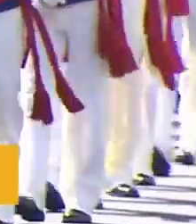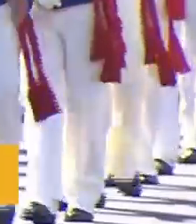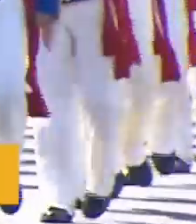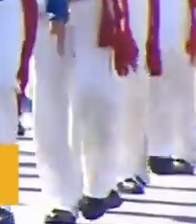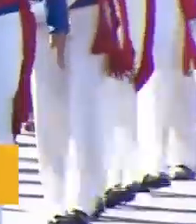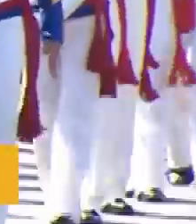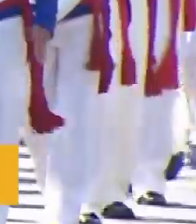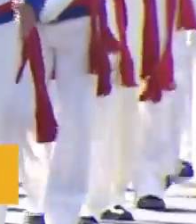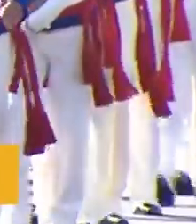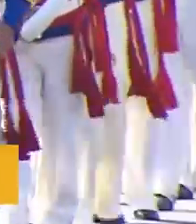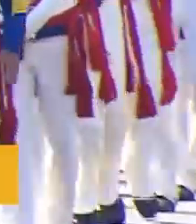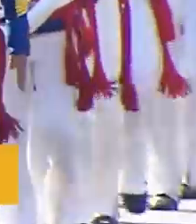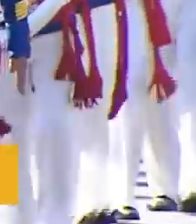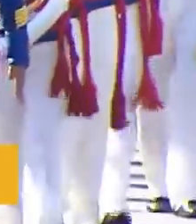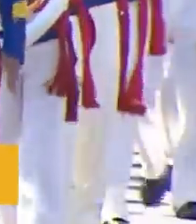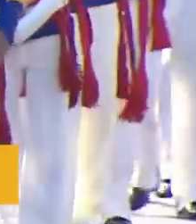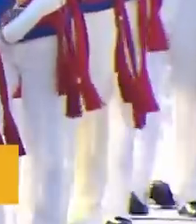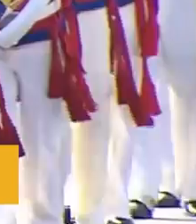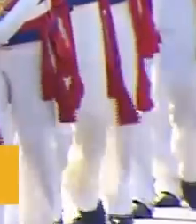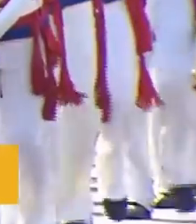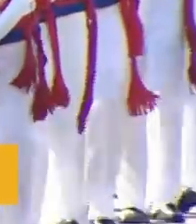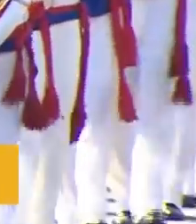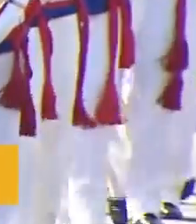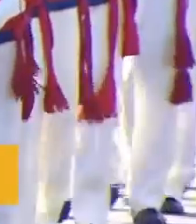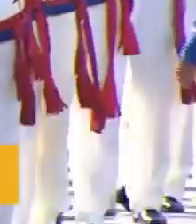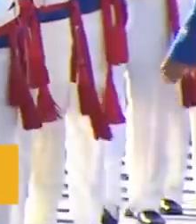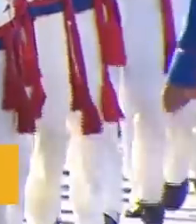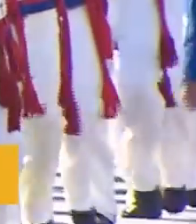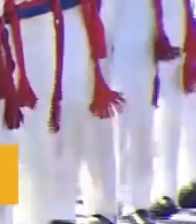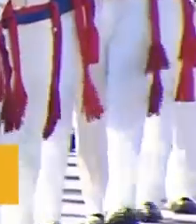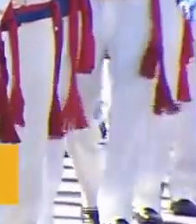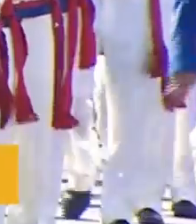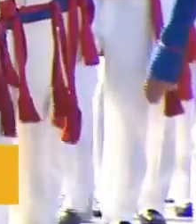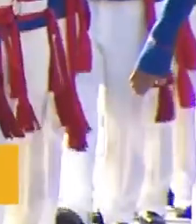o Marechal Duque de Caxias.